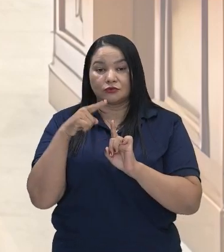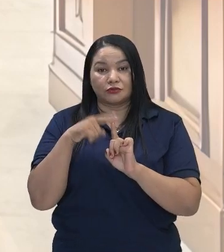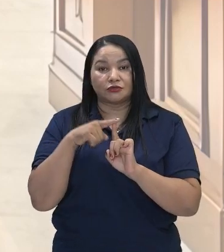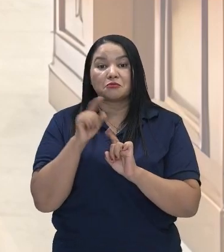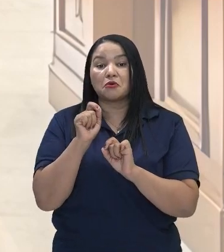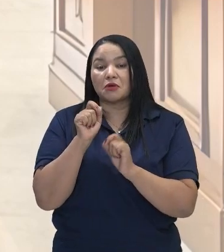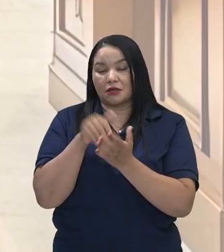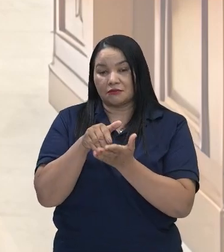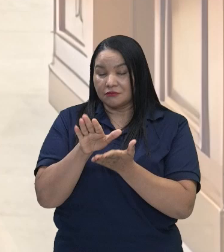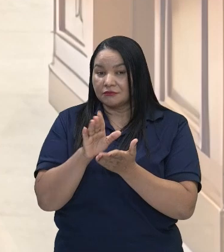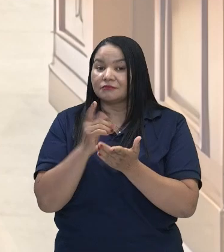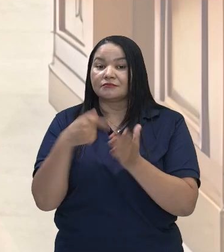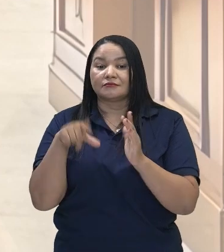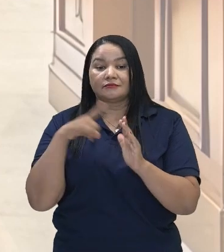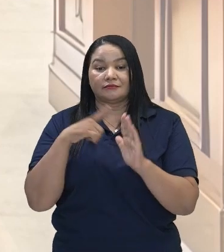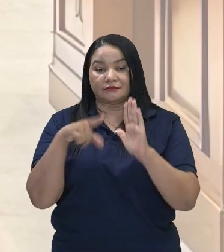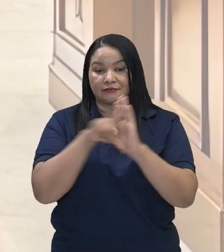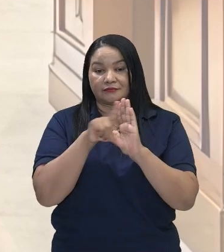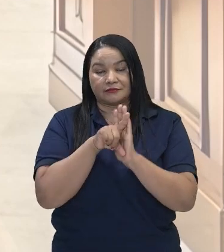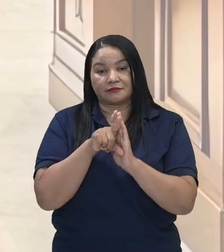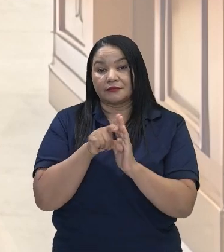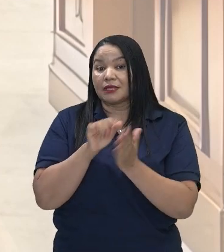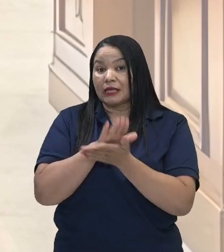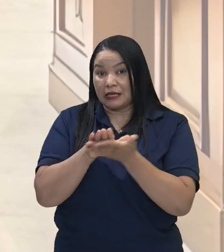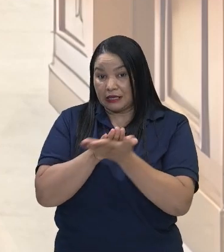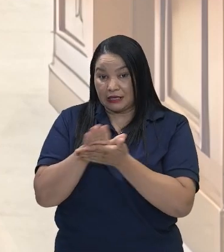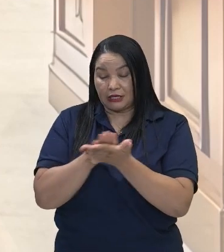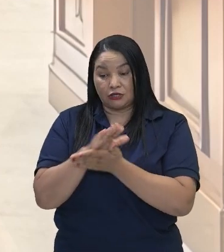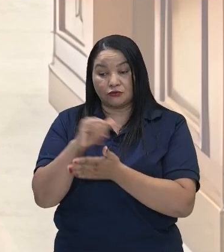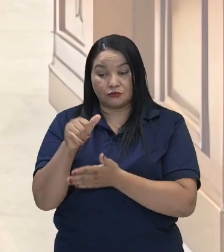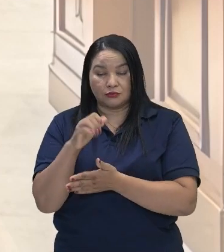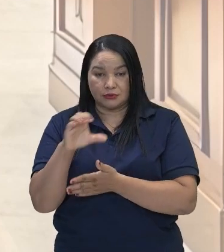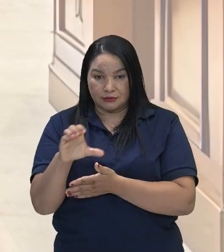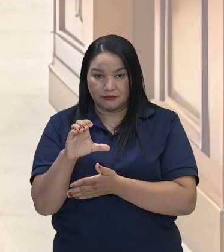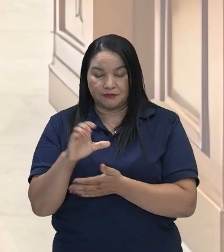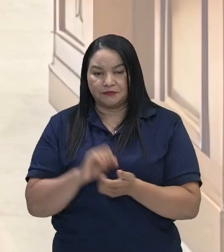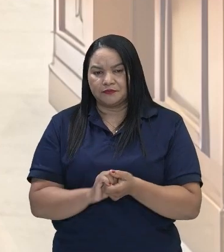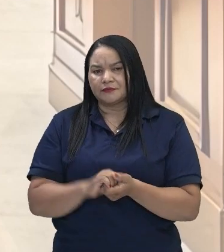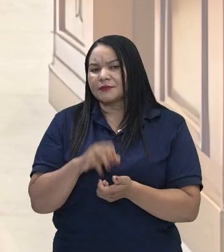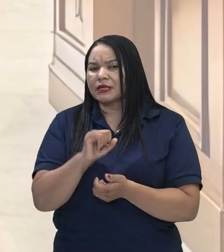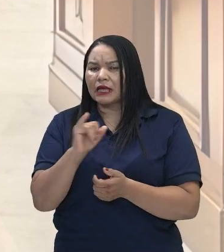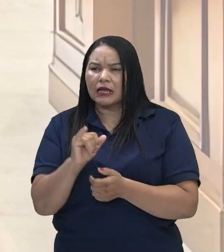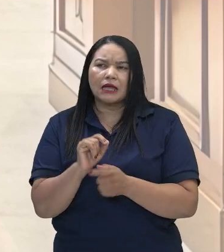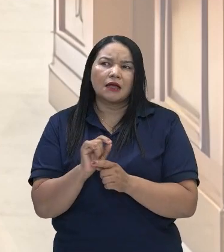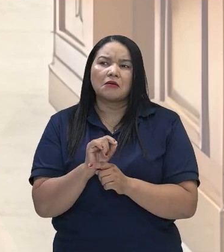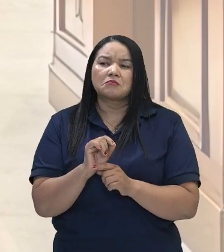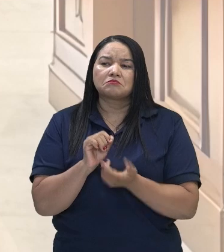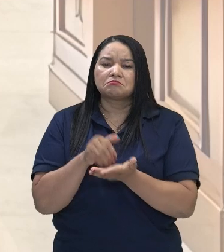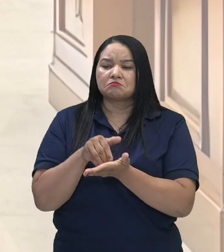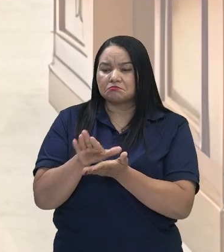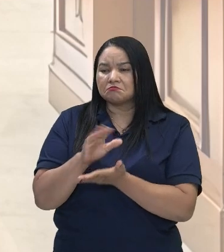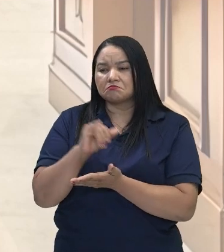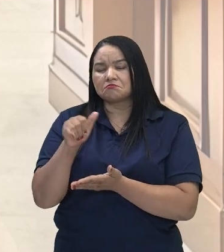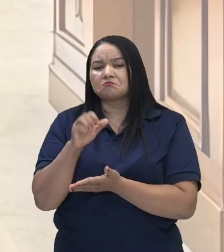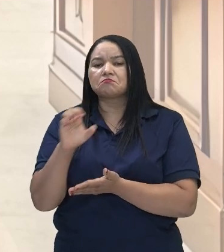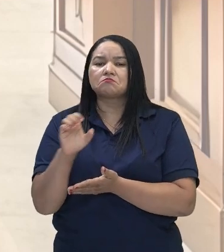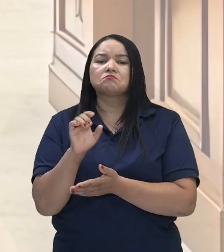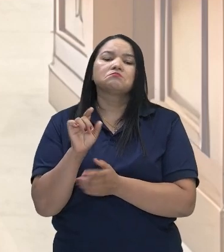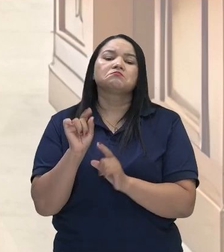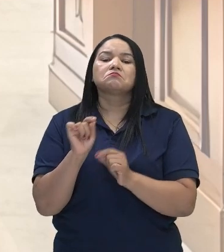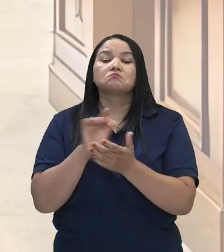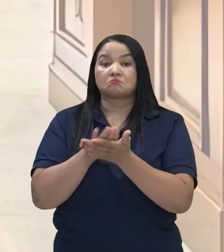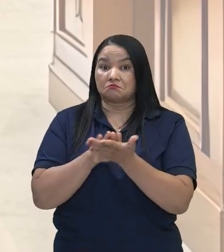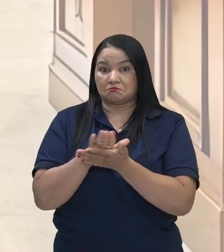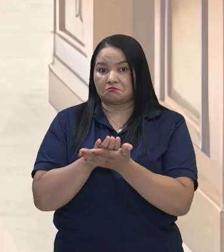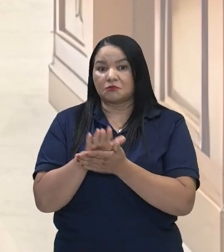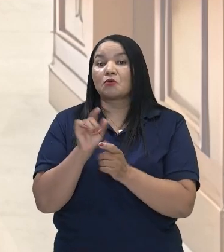está lá na lei, que é a demissão sem justa causa. E aí você deve perguntar, professor, mas o que é uma demissão sem justa causa? E aí a pergunta que você